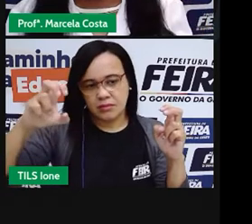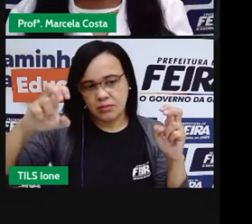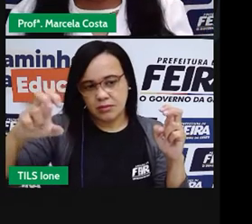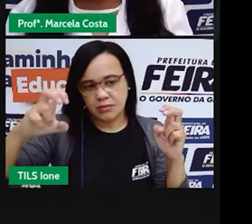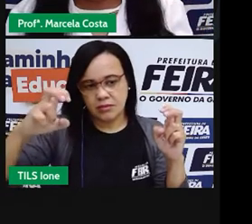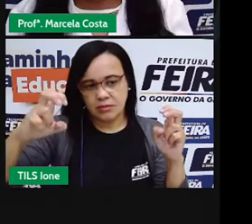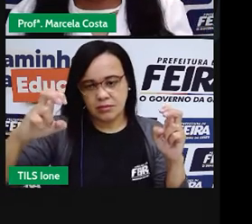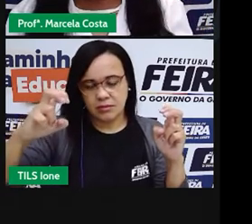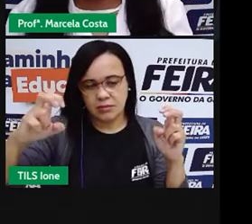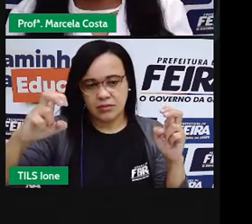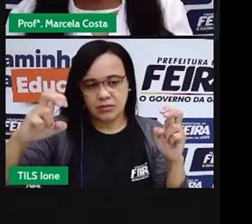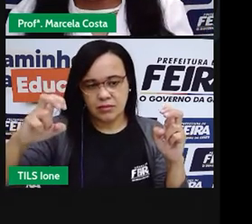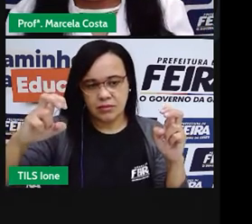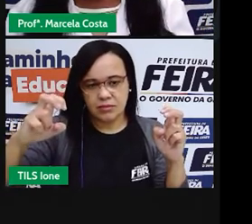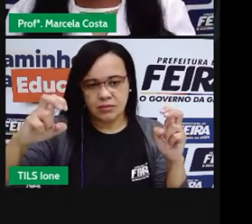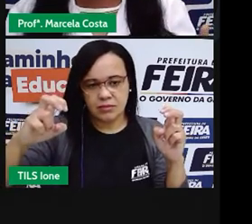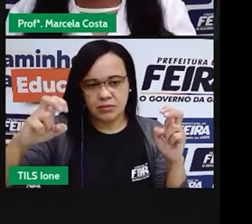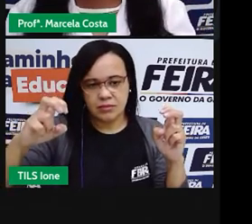1, 2, 3, 4, 5.